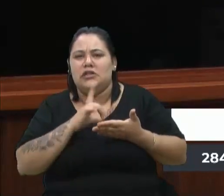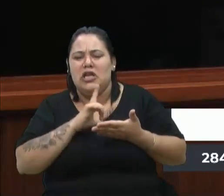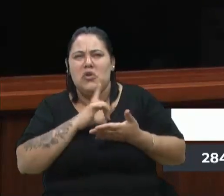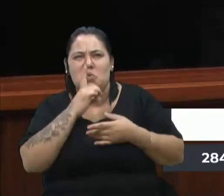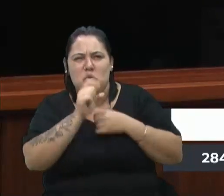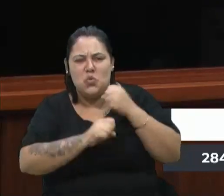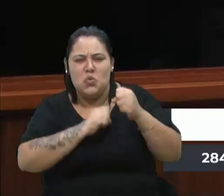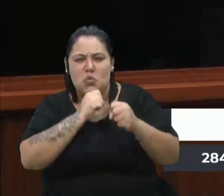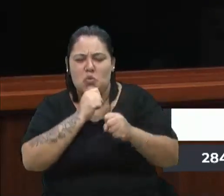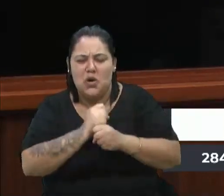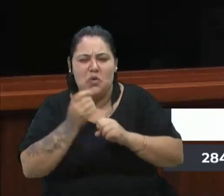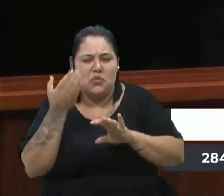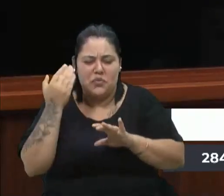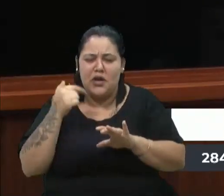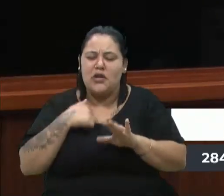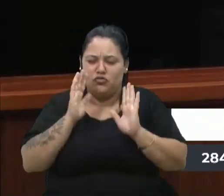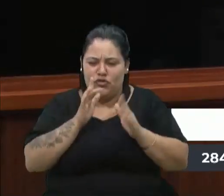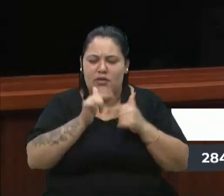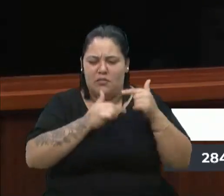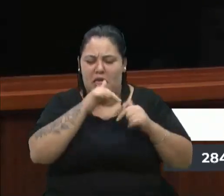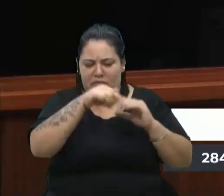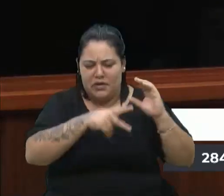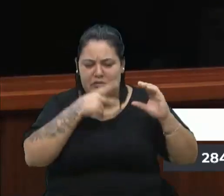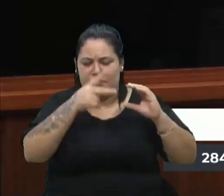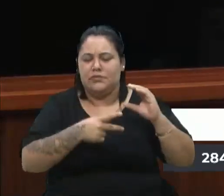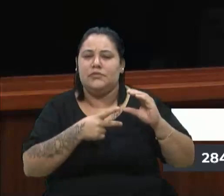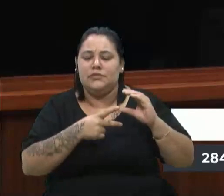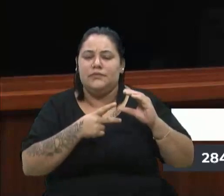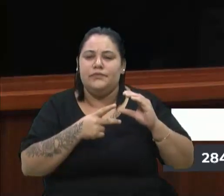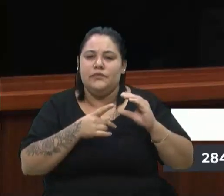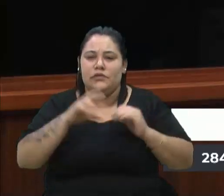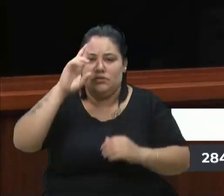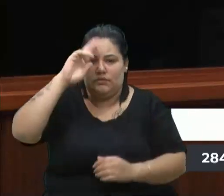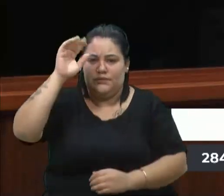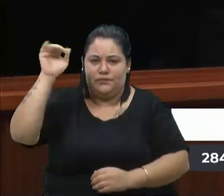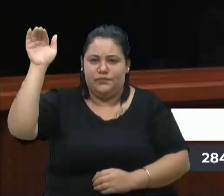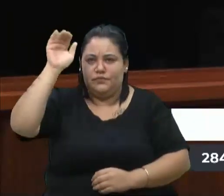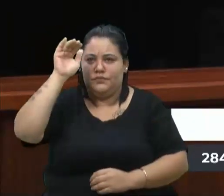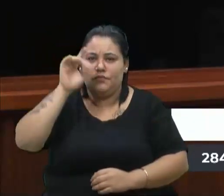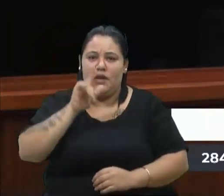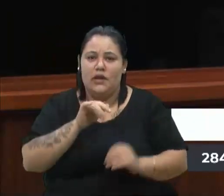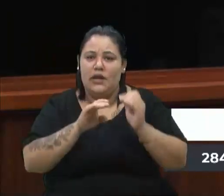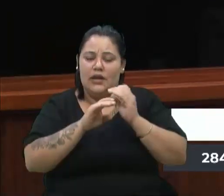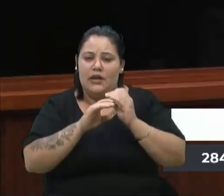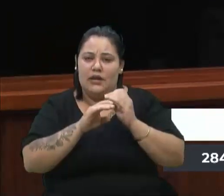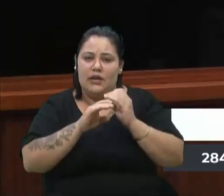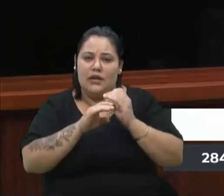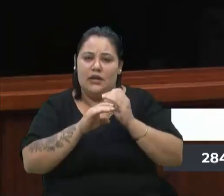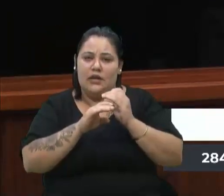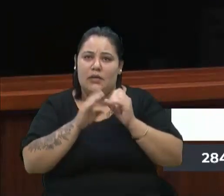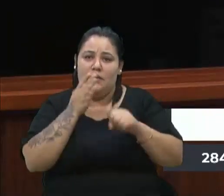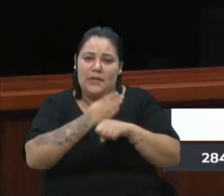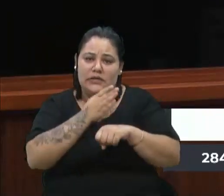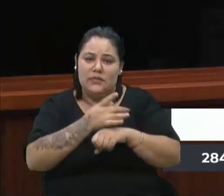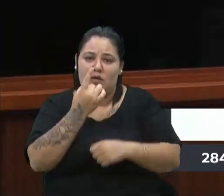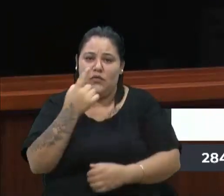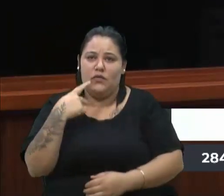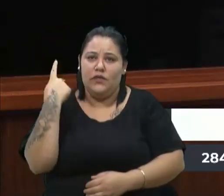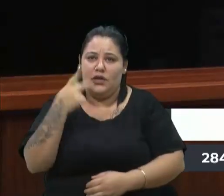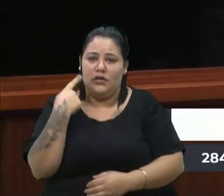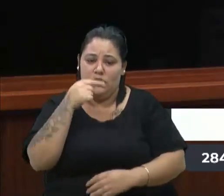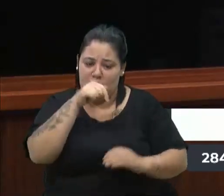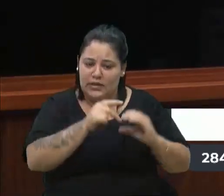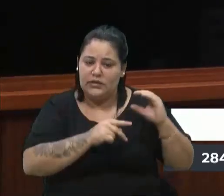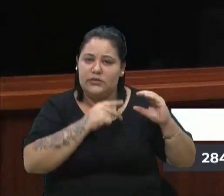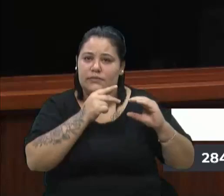na casa na época, e a direção, ela é composta, né, por um vereador dessa